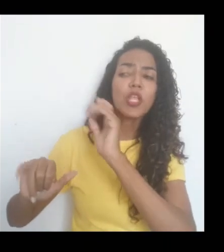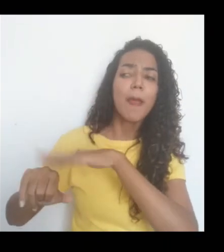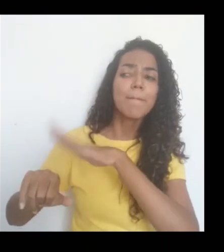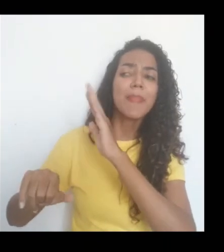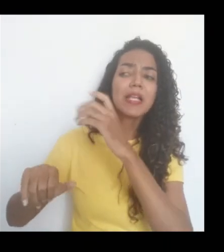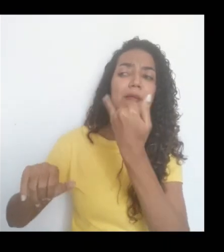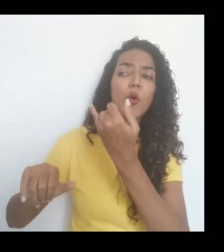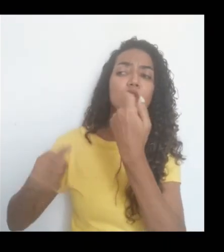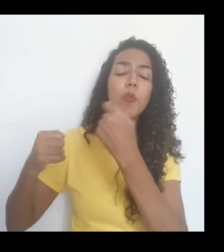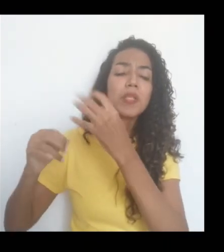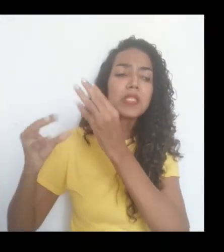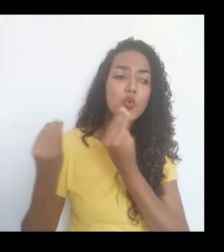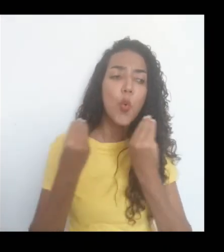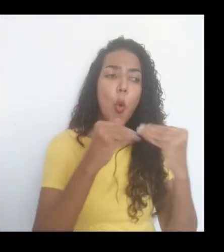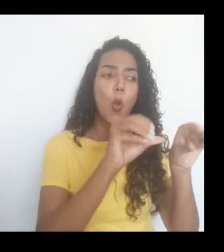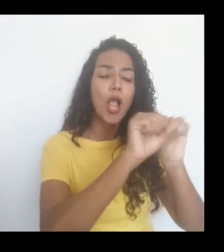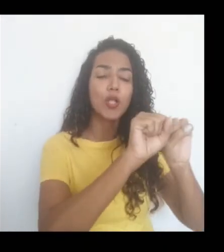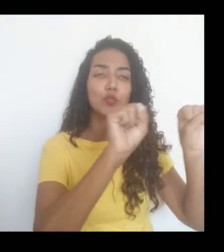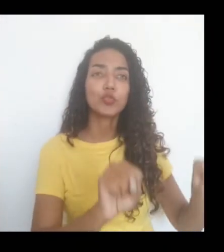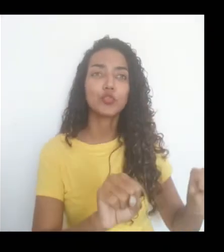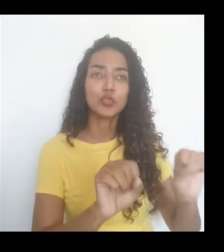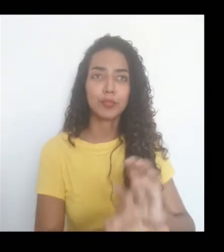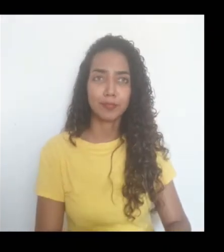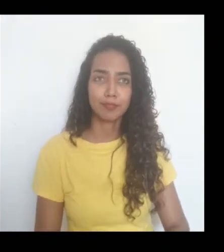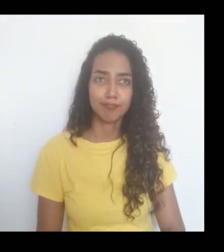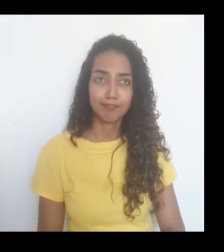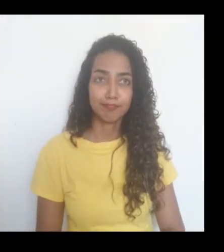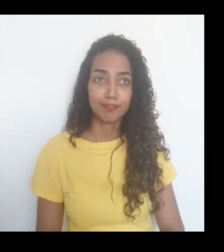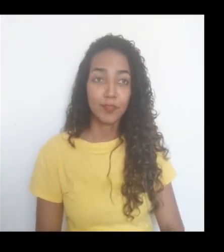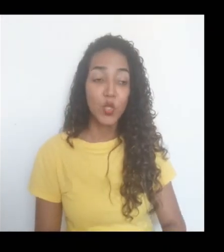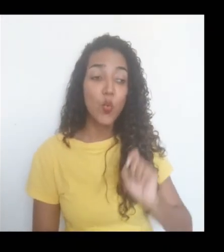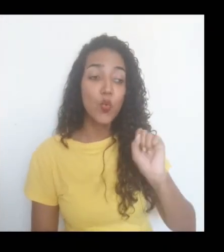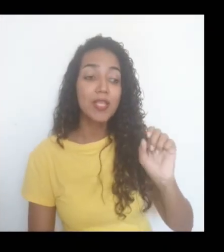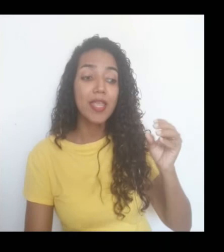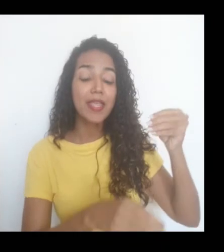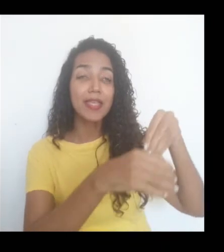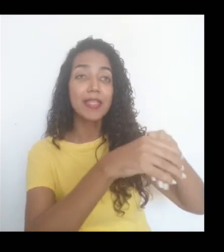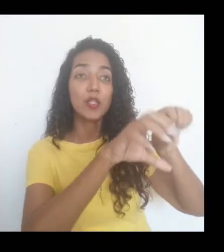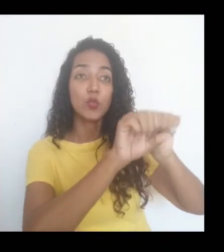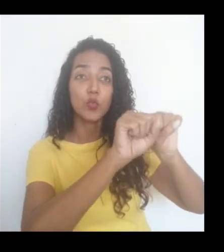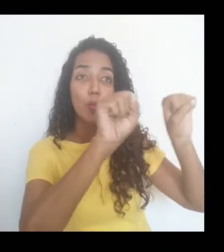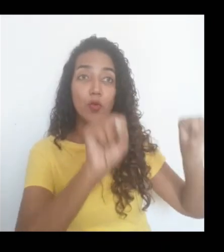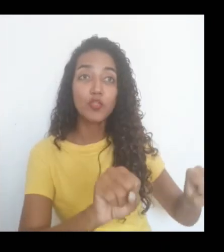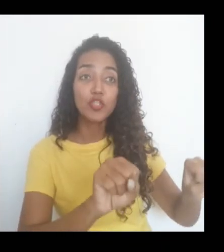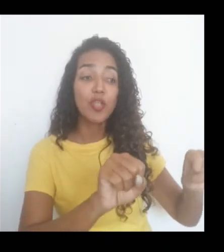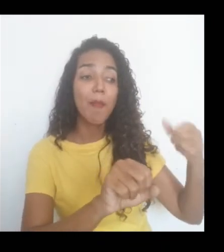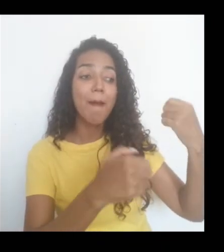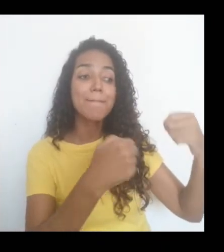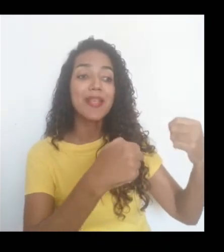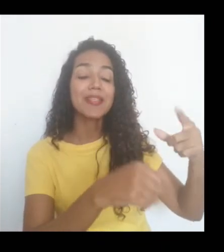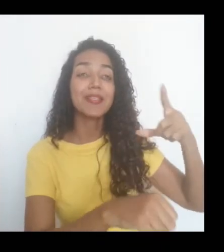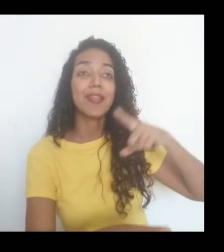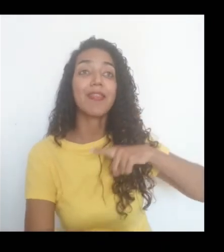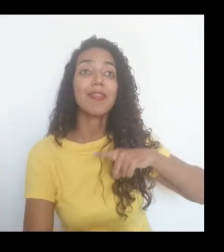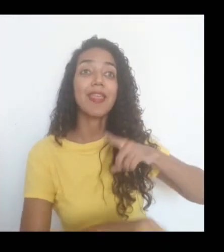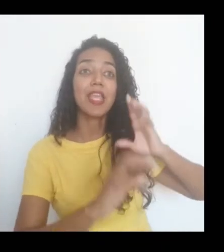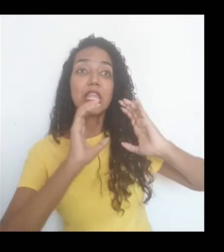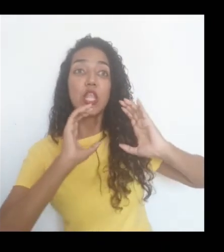objetos que o compõem precisam ter em termos de ações? em termos de funções, que seriam